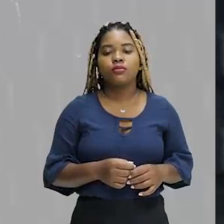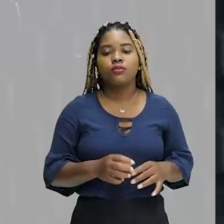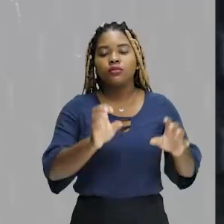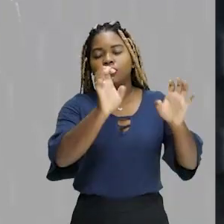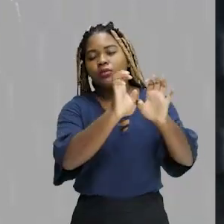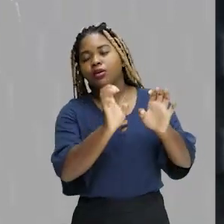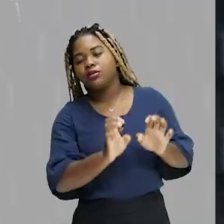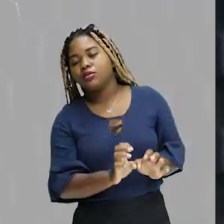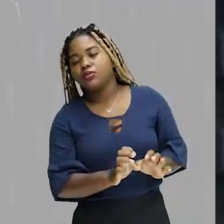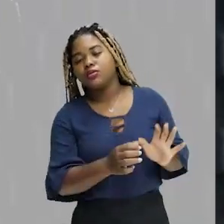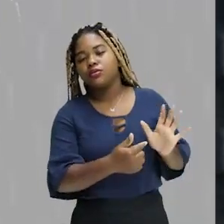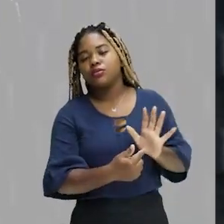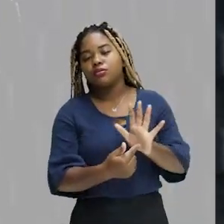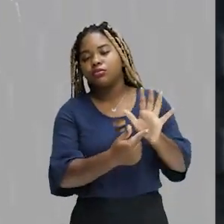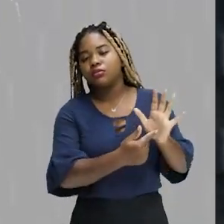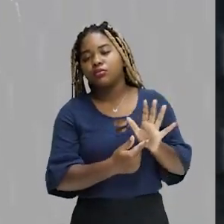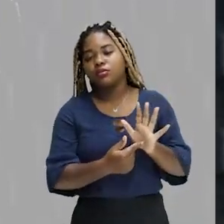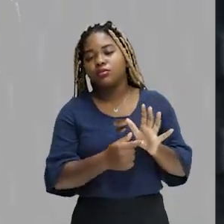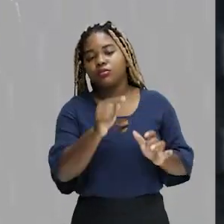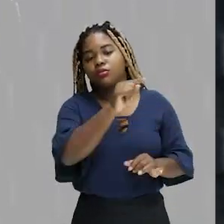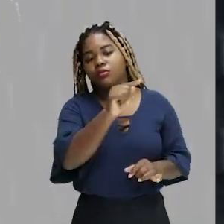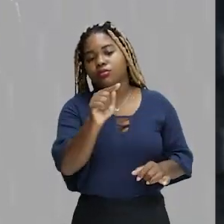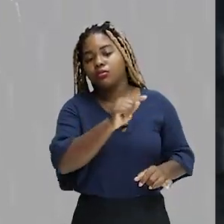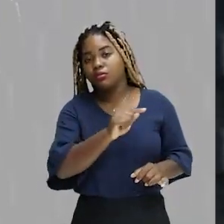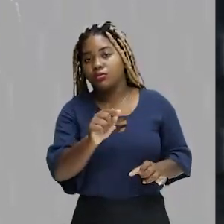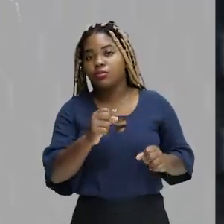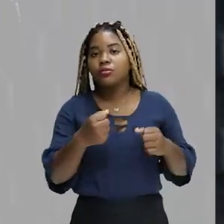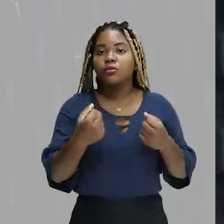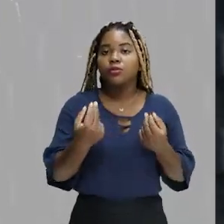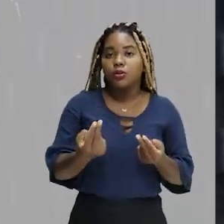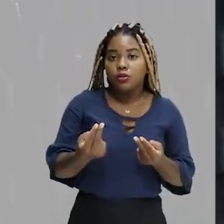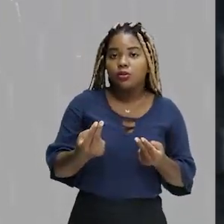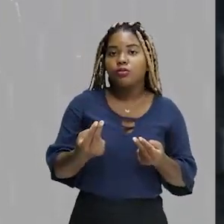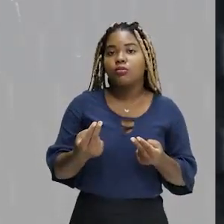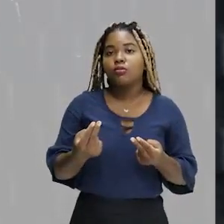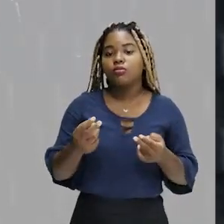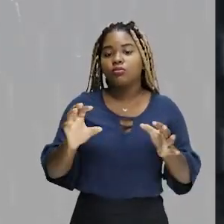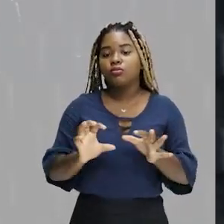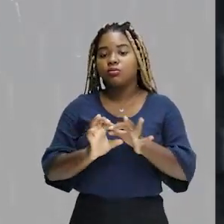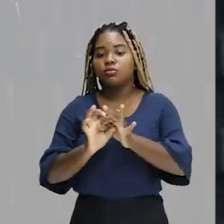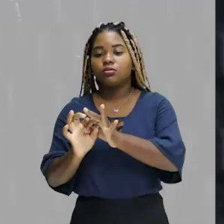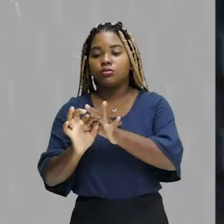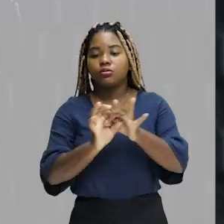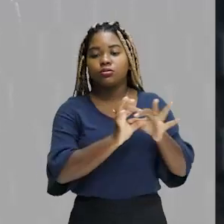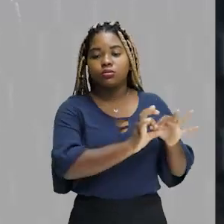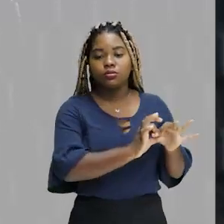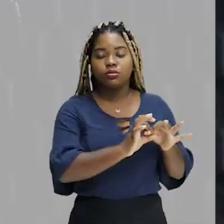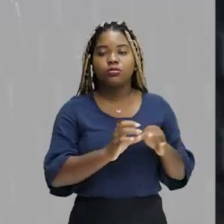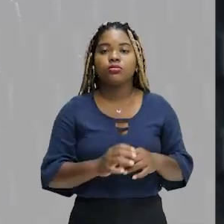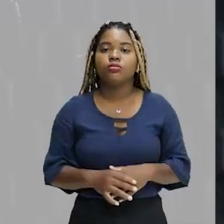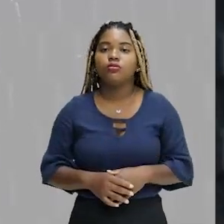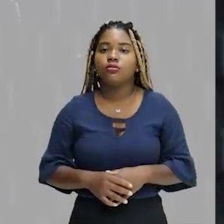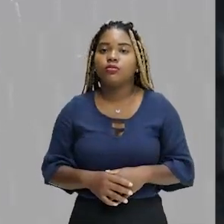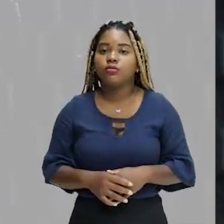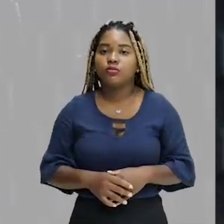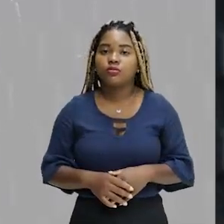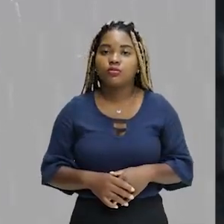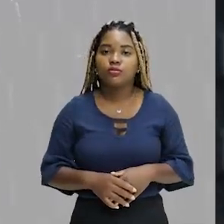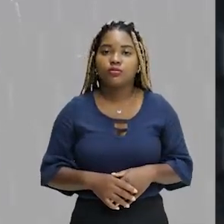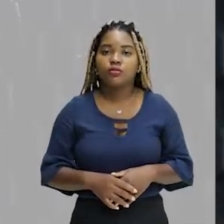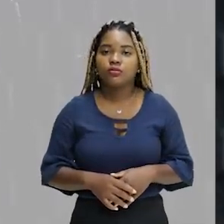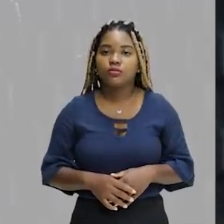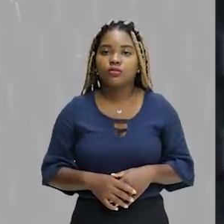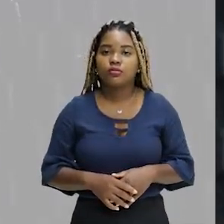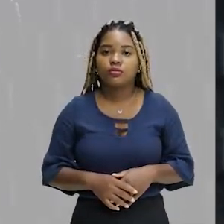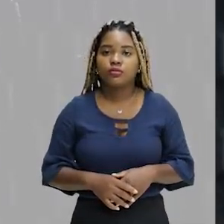ligação dupla ou uma cadeia fechada, um ciclo, né? Quando a gente apresenta uma rigidez na estrutura. Então,